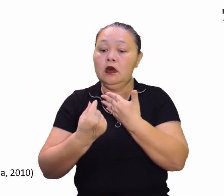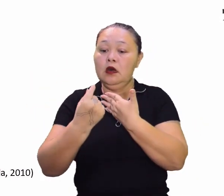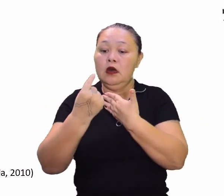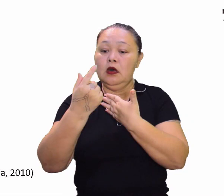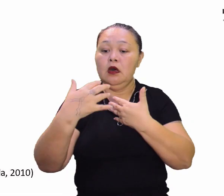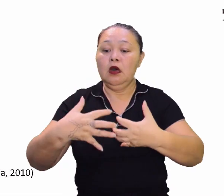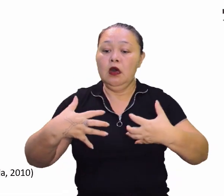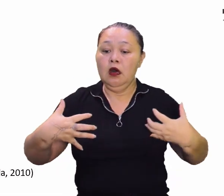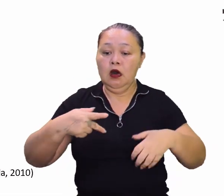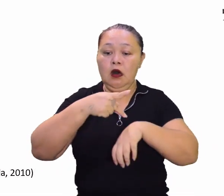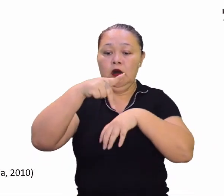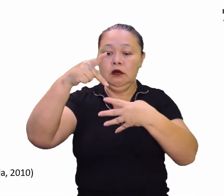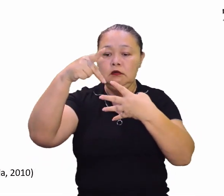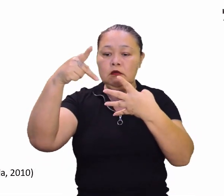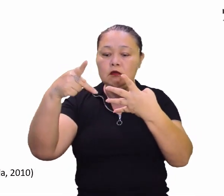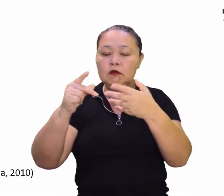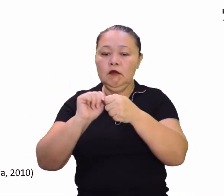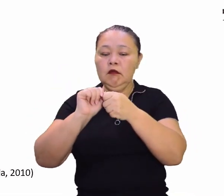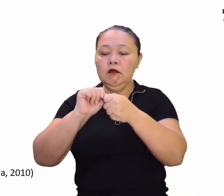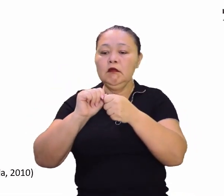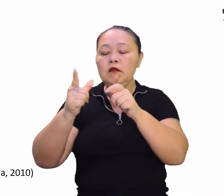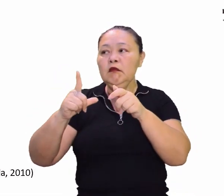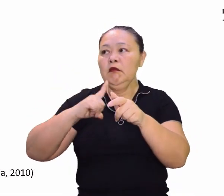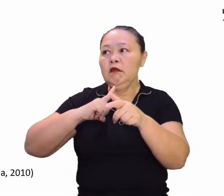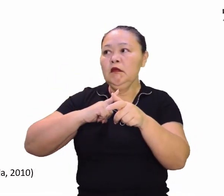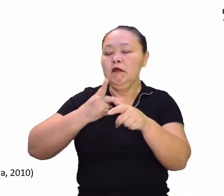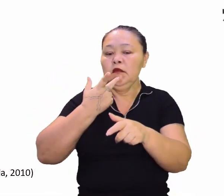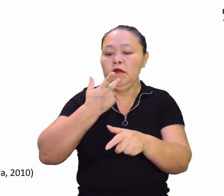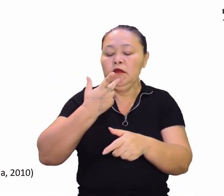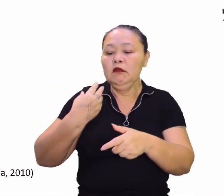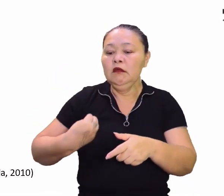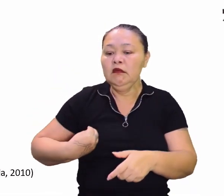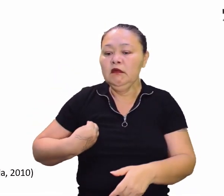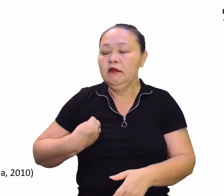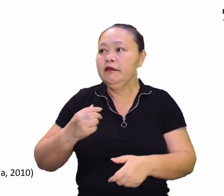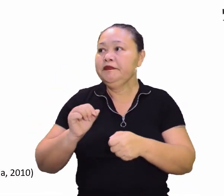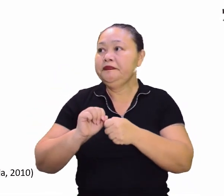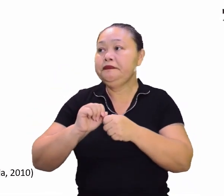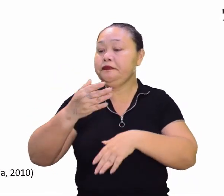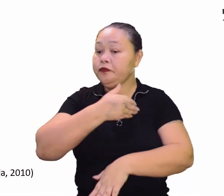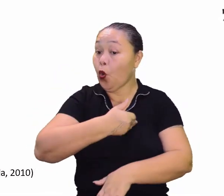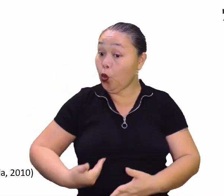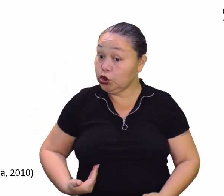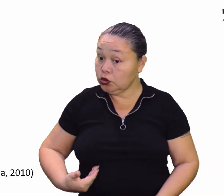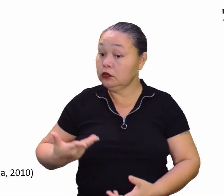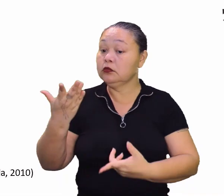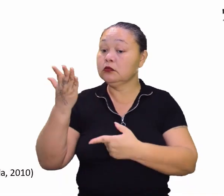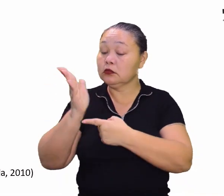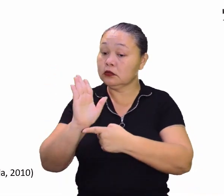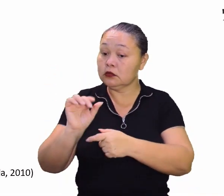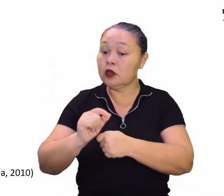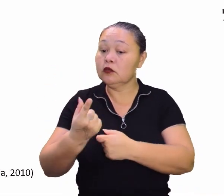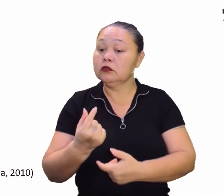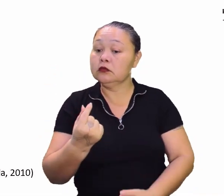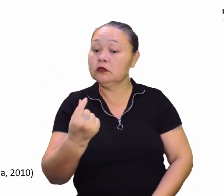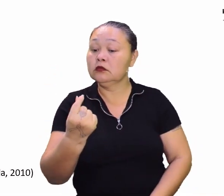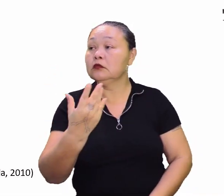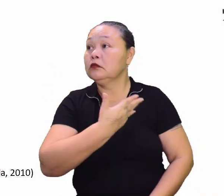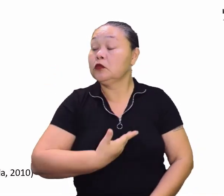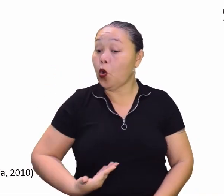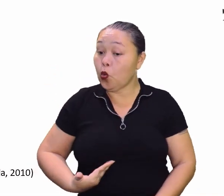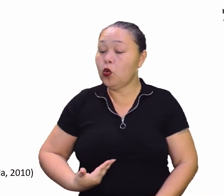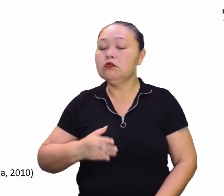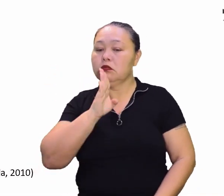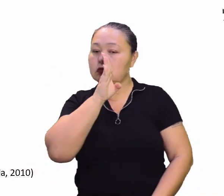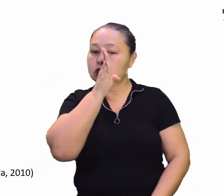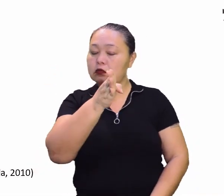dos tigres asiáticos. Além de tudo isso que você falou, a gente pode citar aí a presença do Estado na economia. O Estado